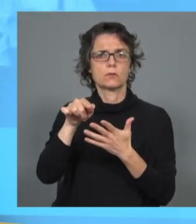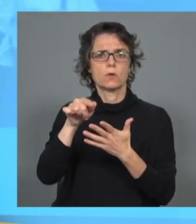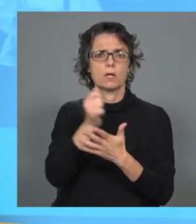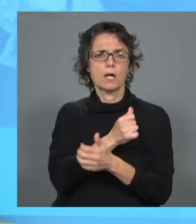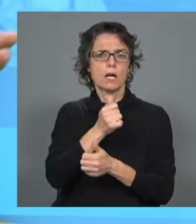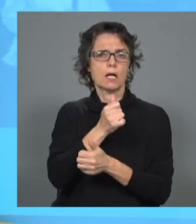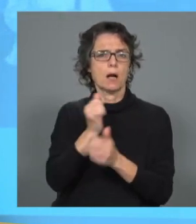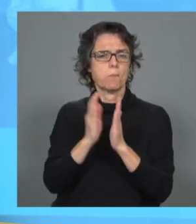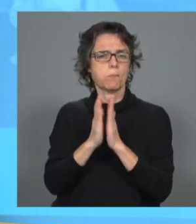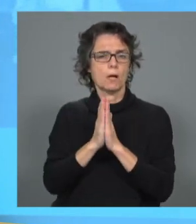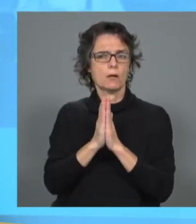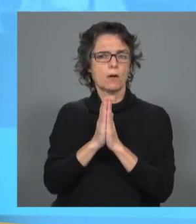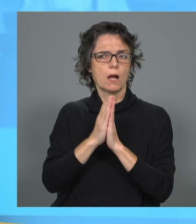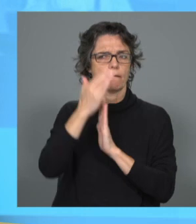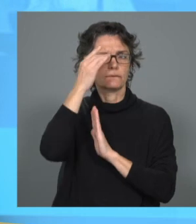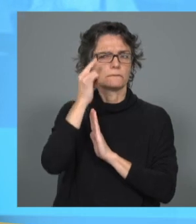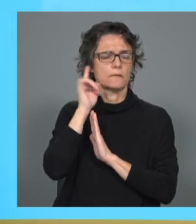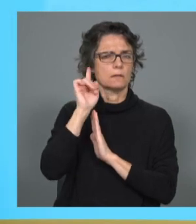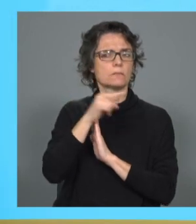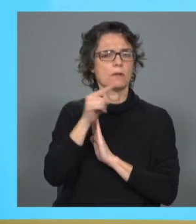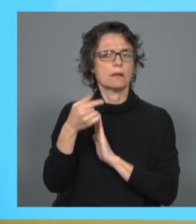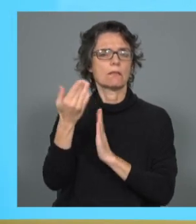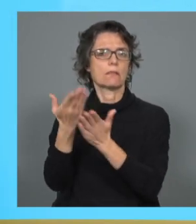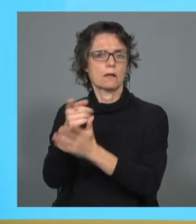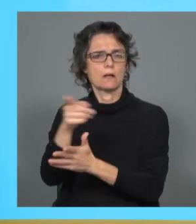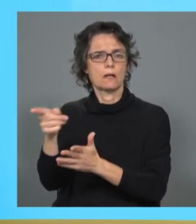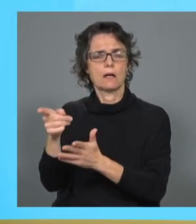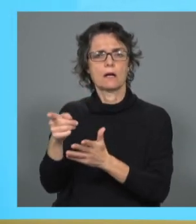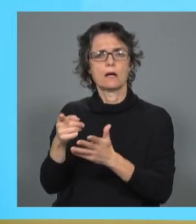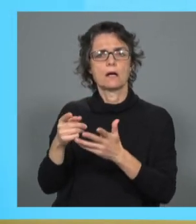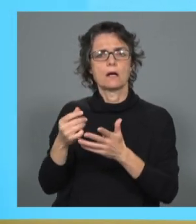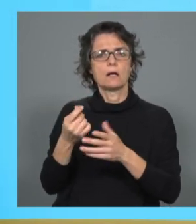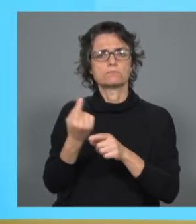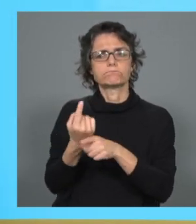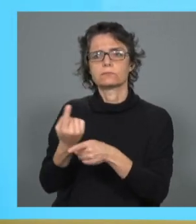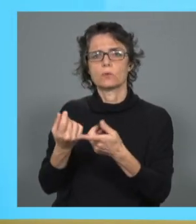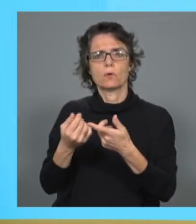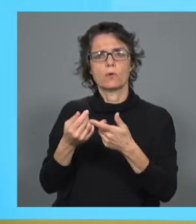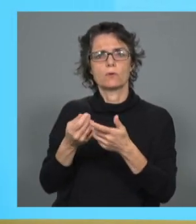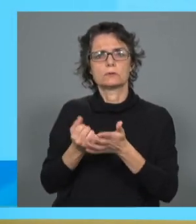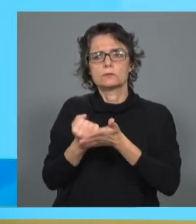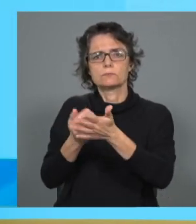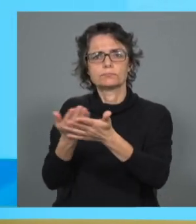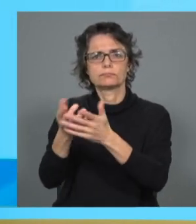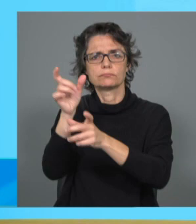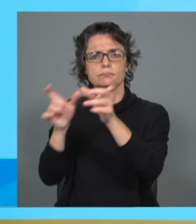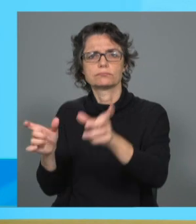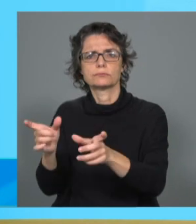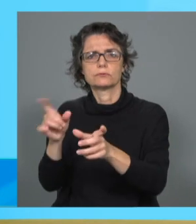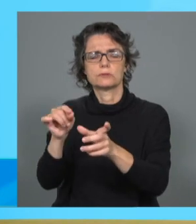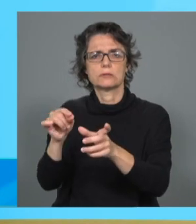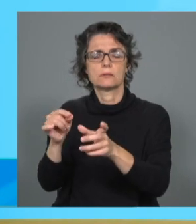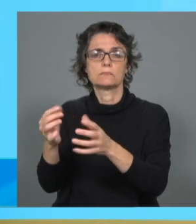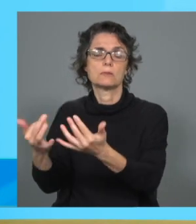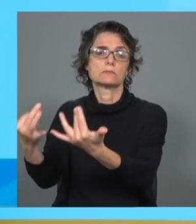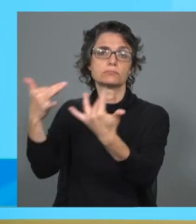para levar o que era preciso até perto da Ucrânia e de lá trazer refugiados? Sim, foi a exigência, eu acho que foi a exigência do